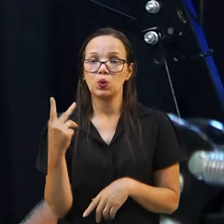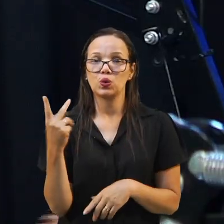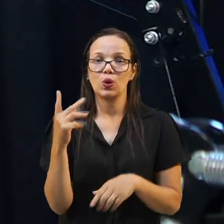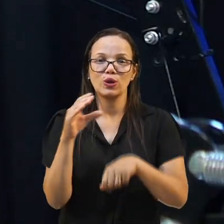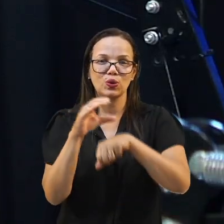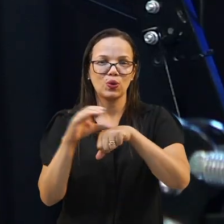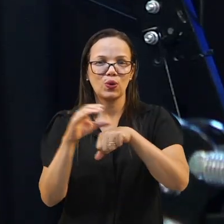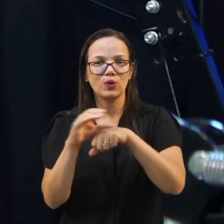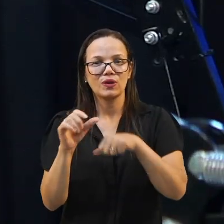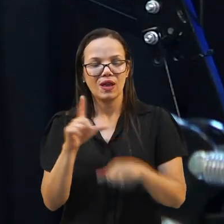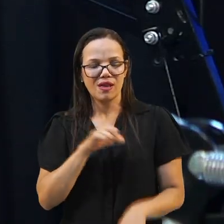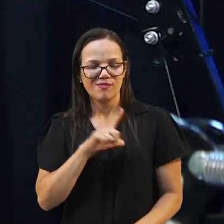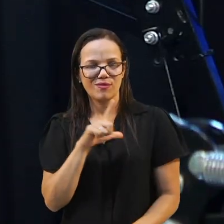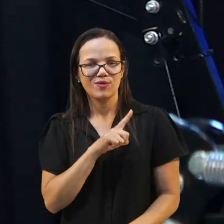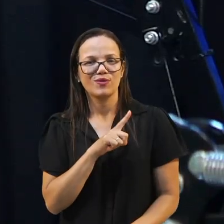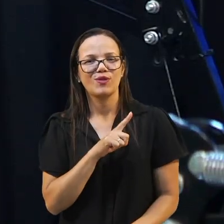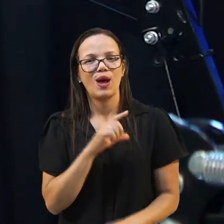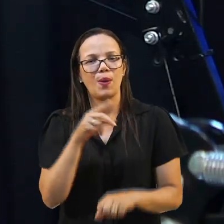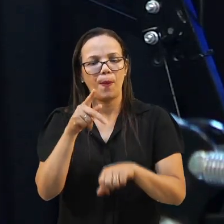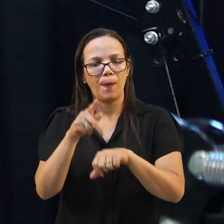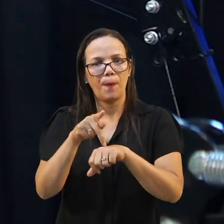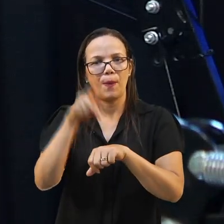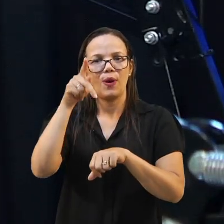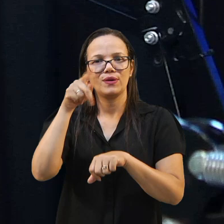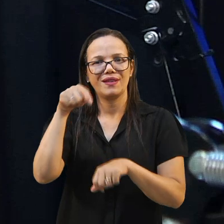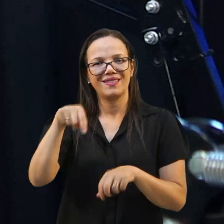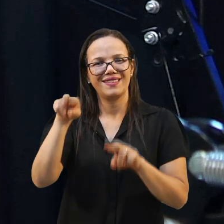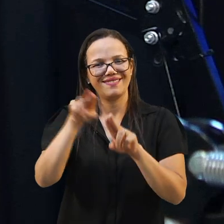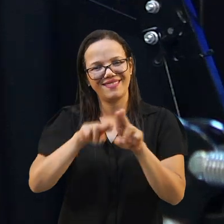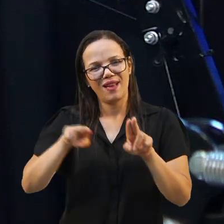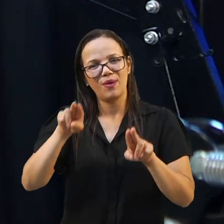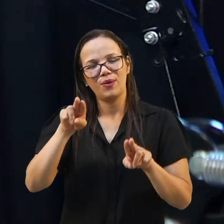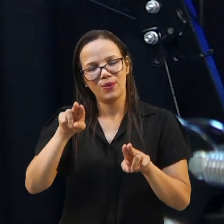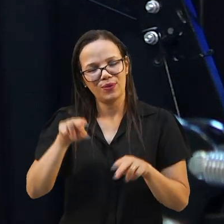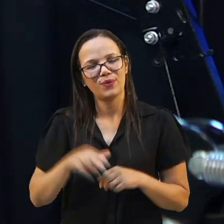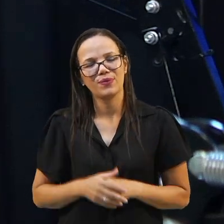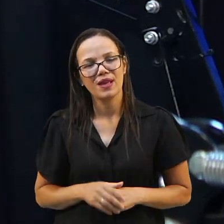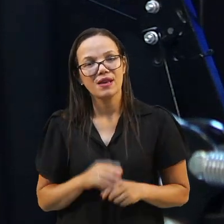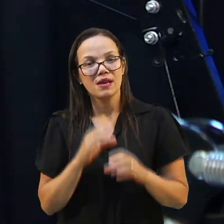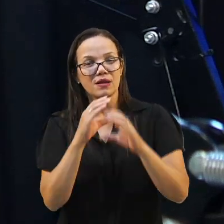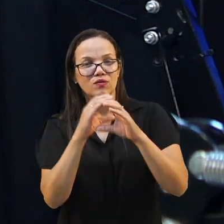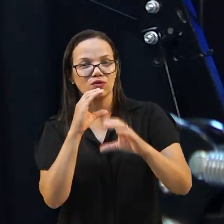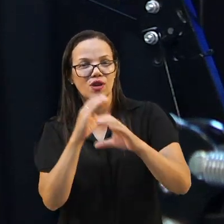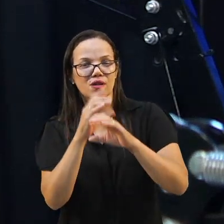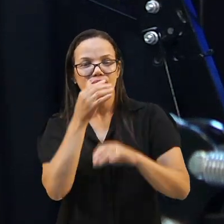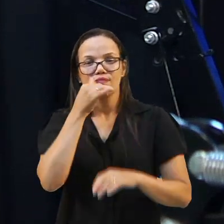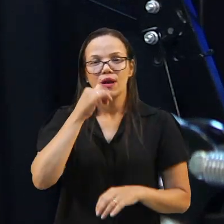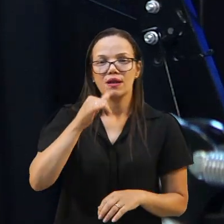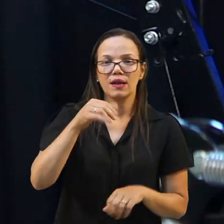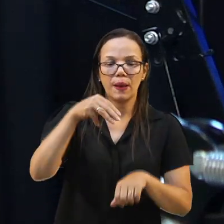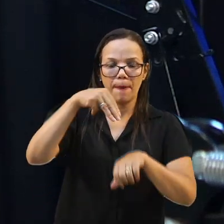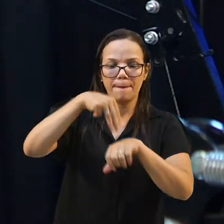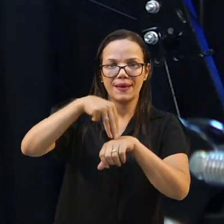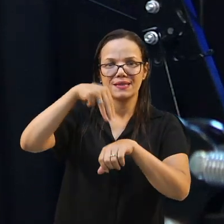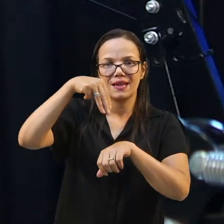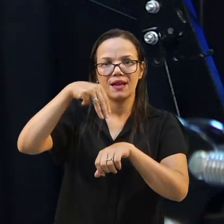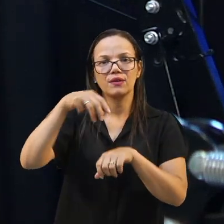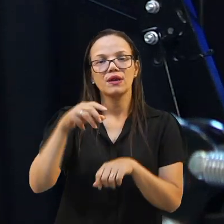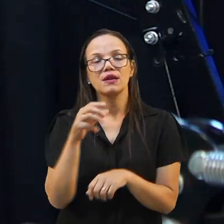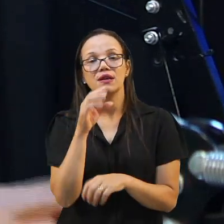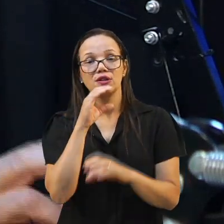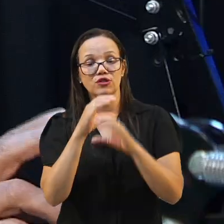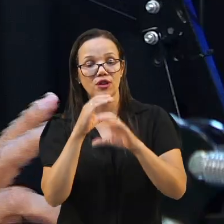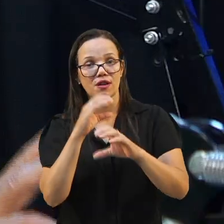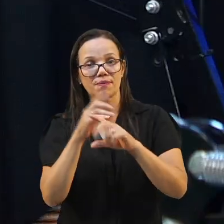primeiros cursos que tiveram pós-graduação na UFO. A engenharia elétrica de mestrado e engenharia mecânica de